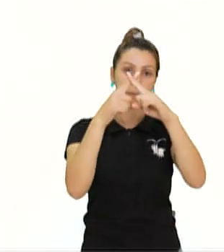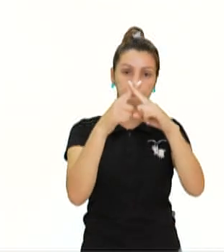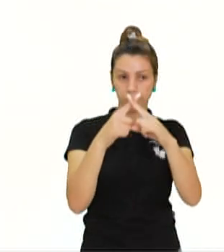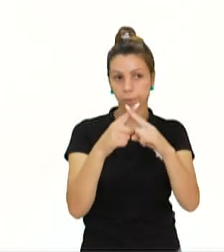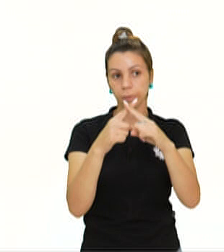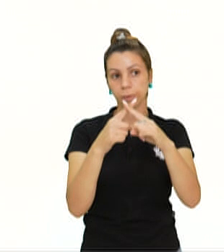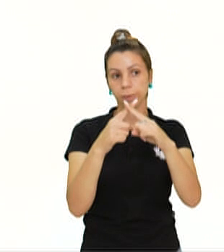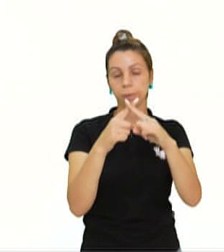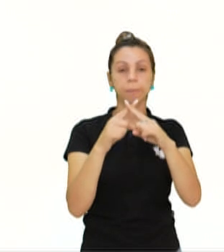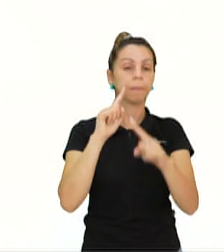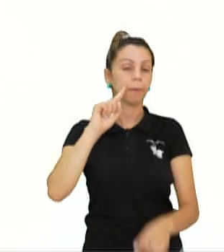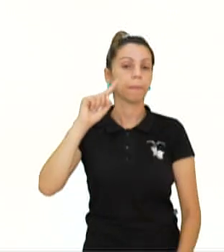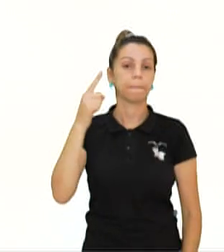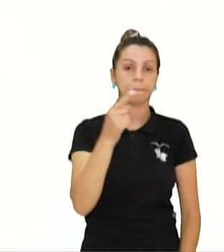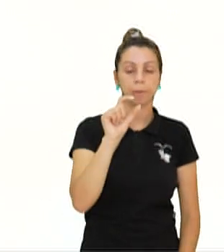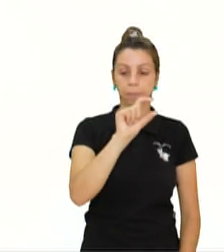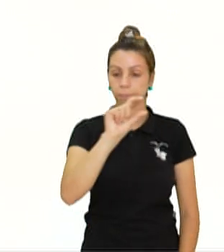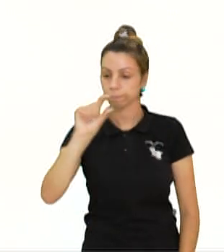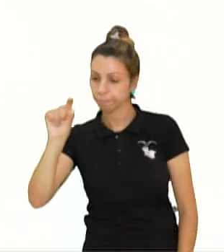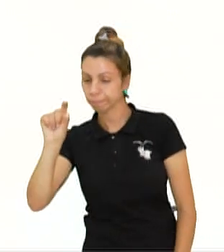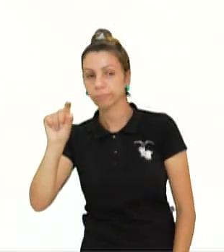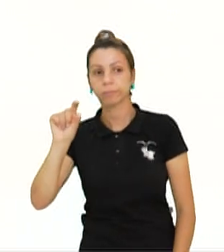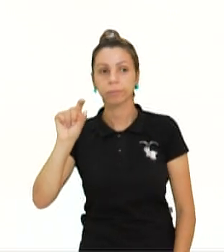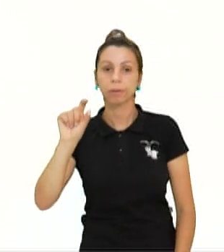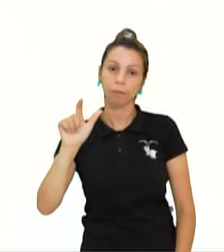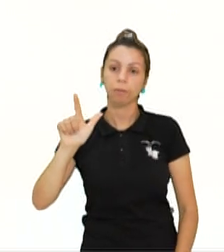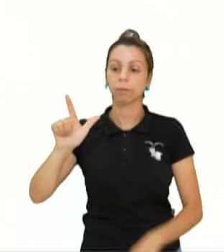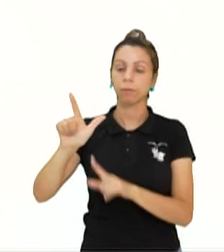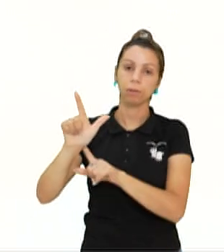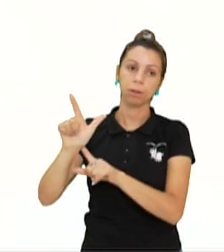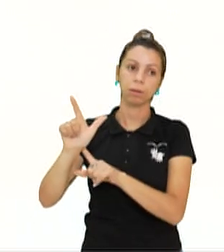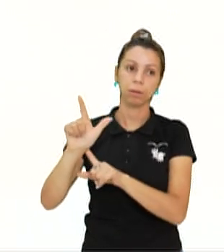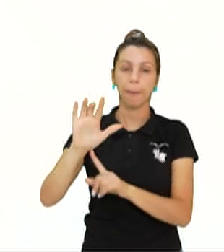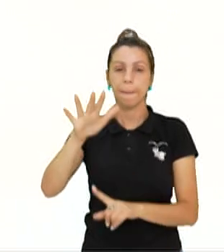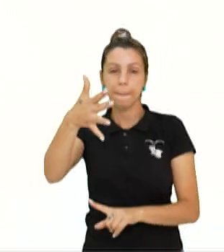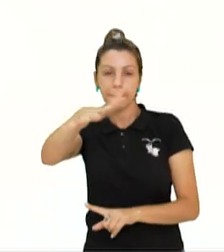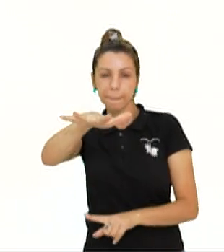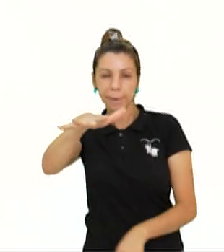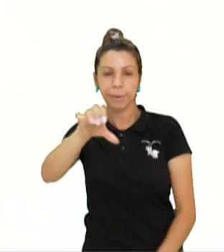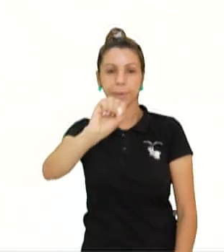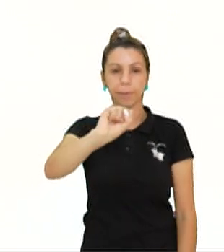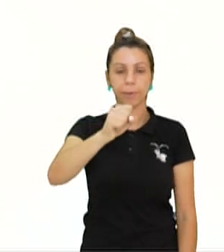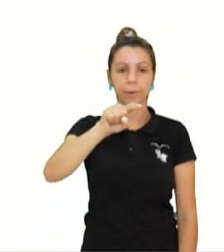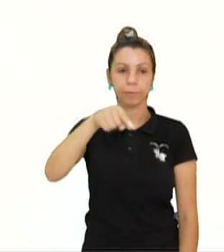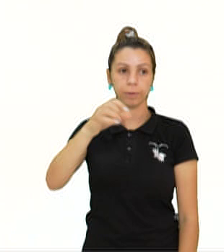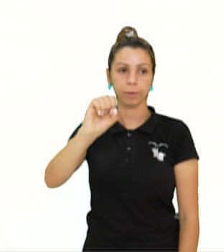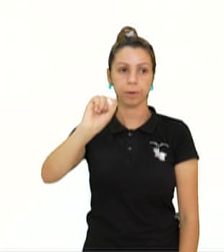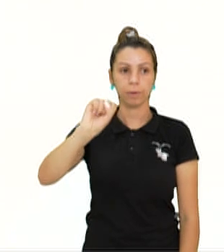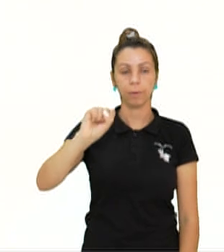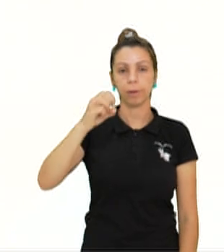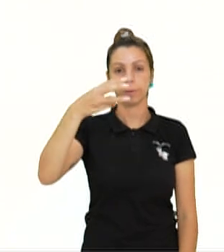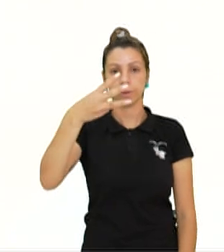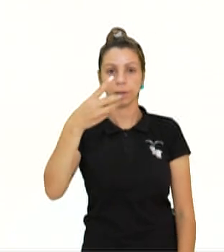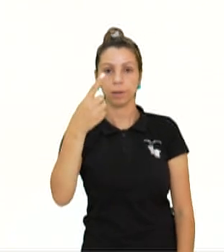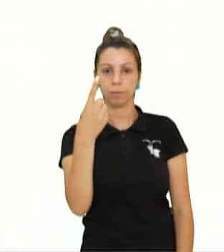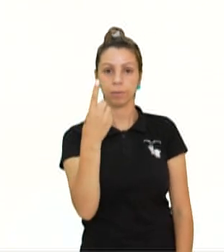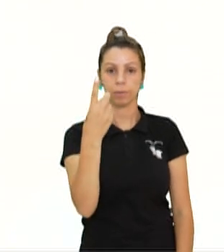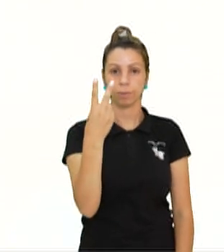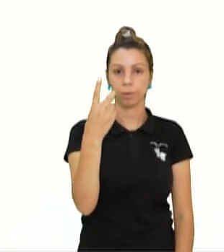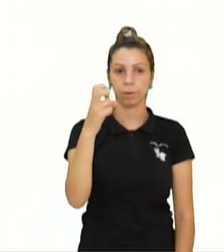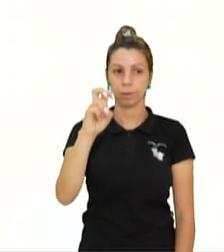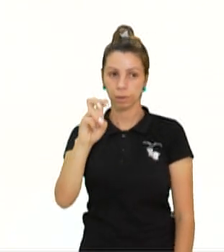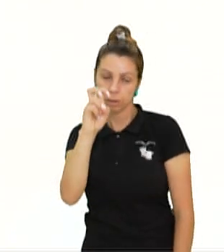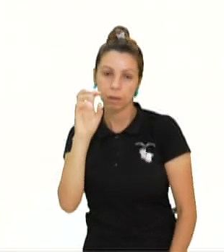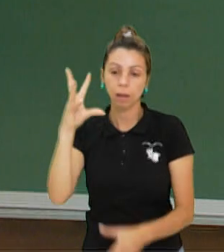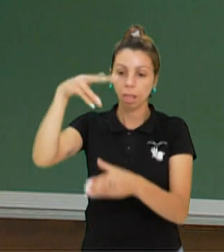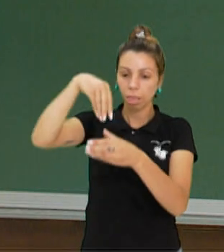volume encontrado por 1.000 e o resultado vai estar em litros. Então, aproximadamente ali, né, 8,8 litros que cabem de água